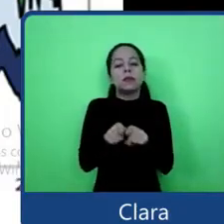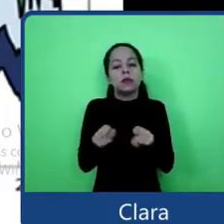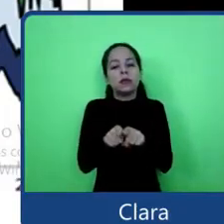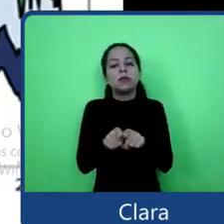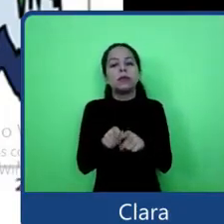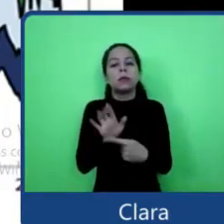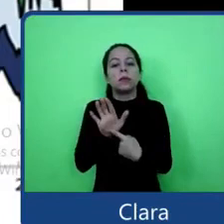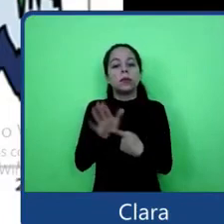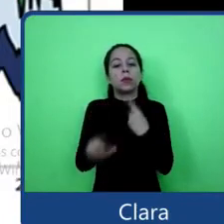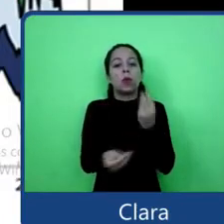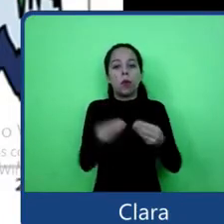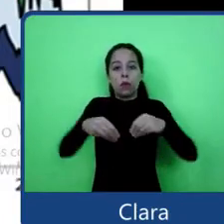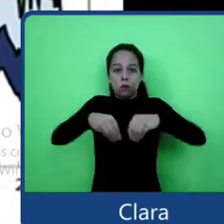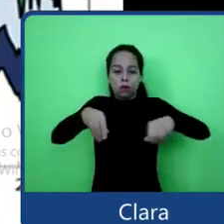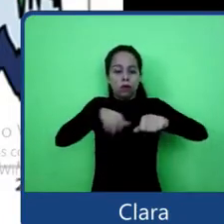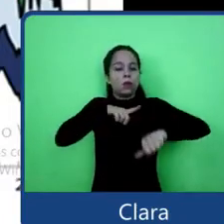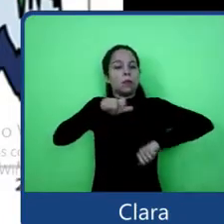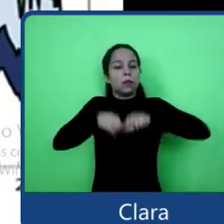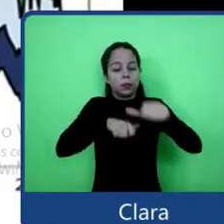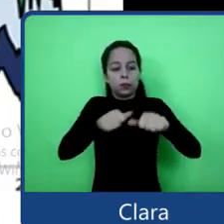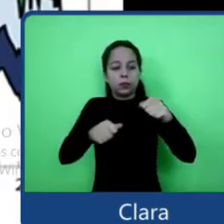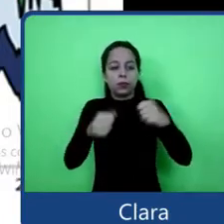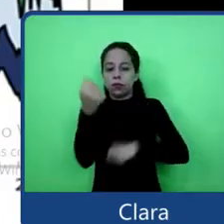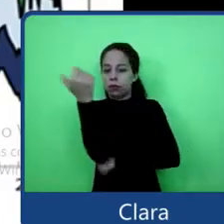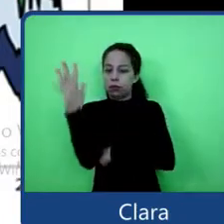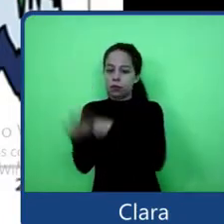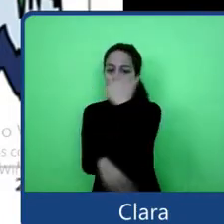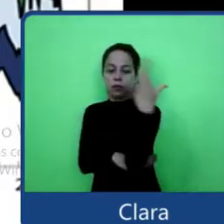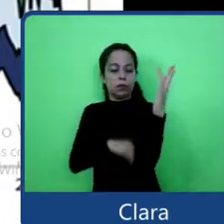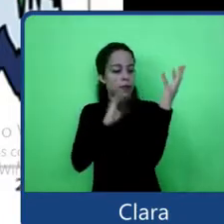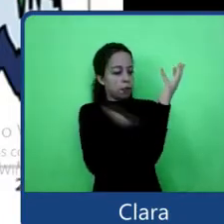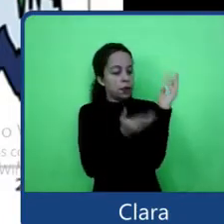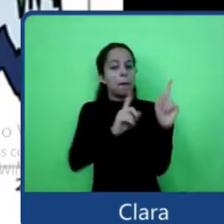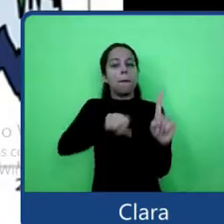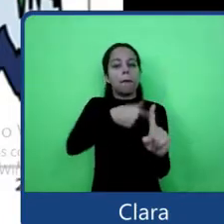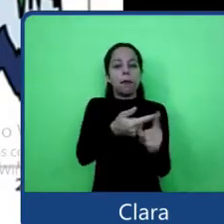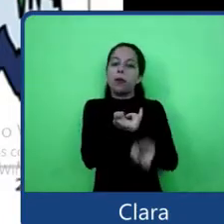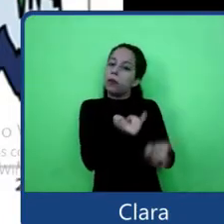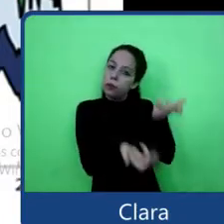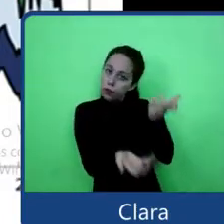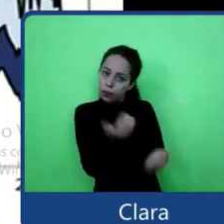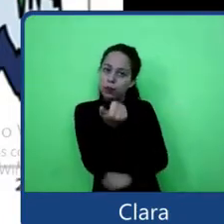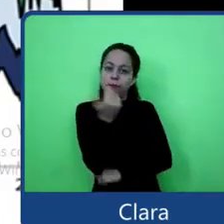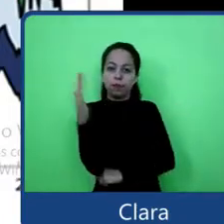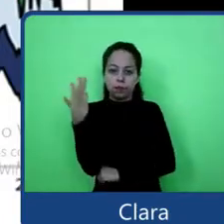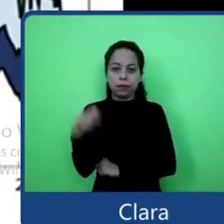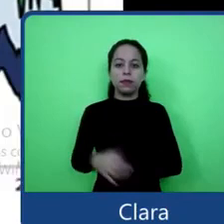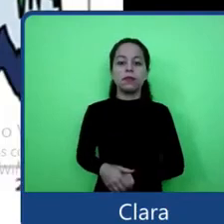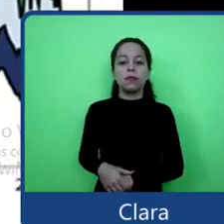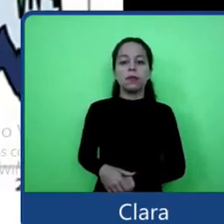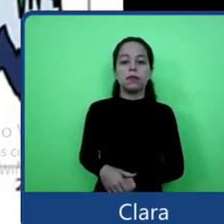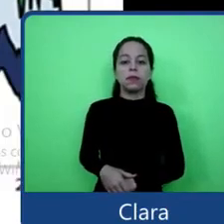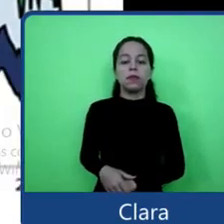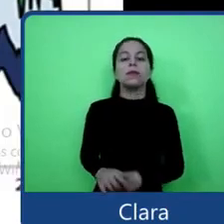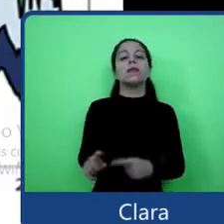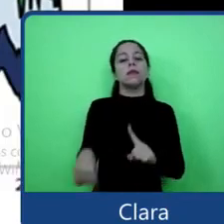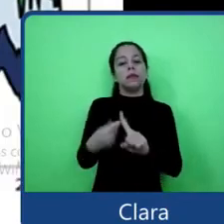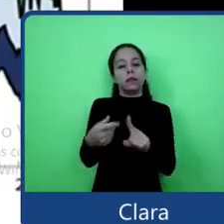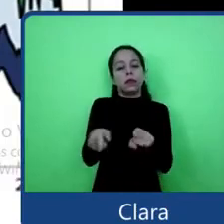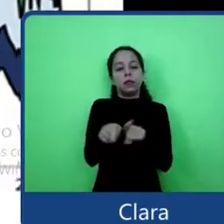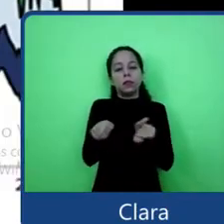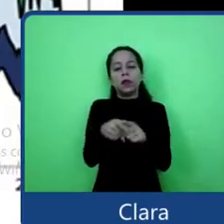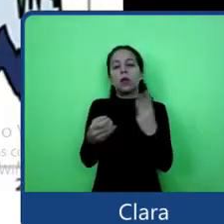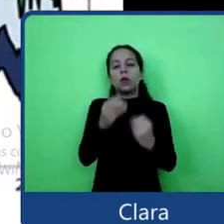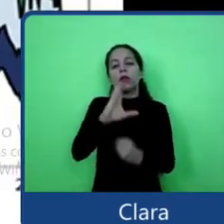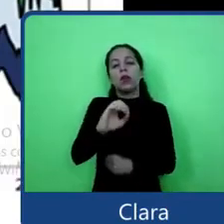solo, queimadas e desflorestamento, né? E a gente tem também subidouros de carbono, ou reservatórios de carbono,